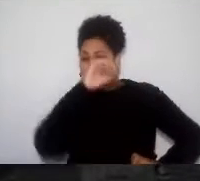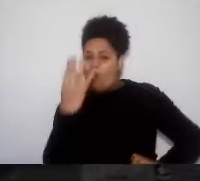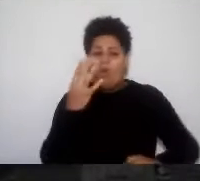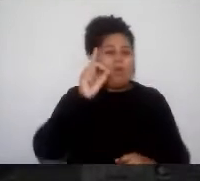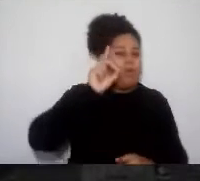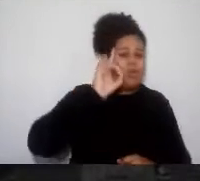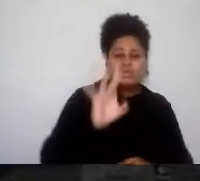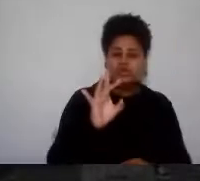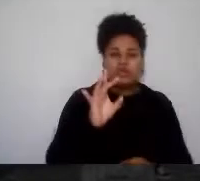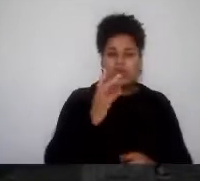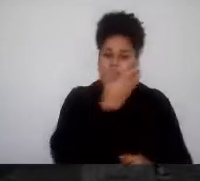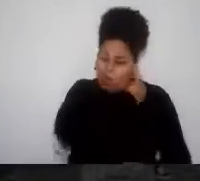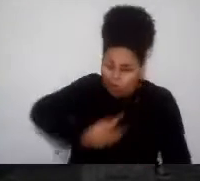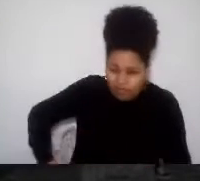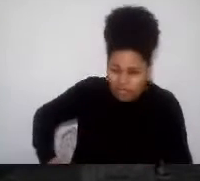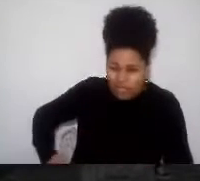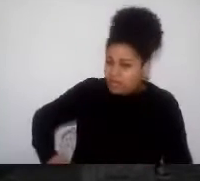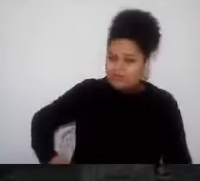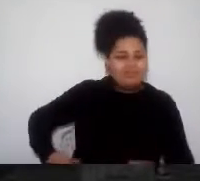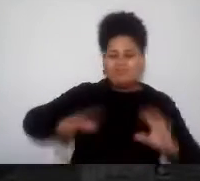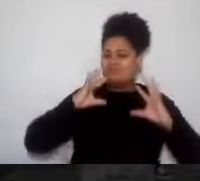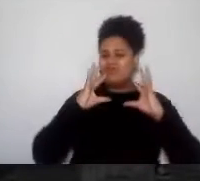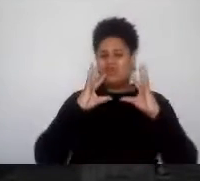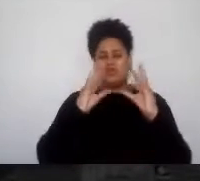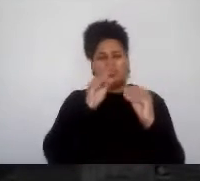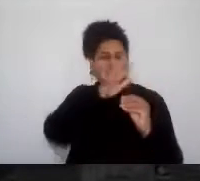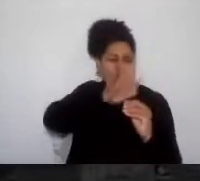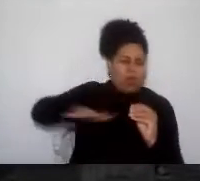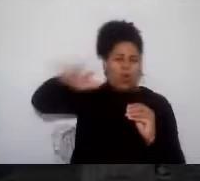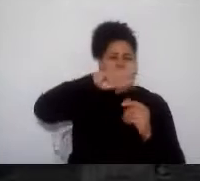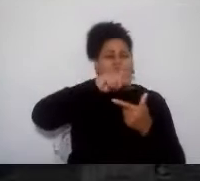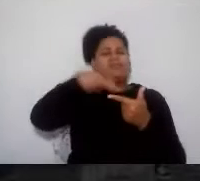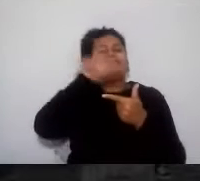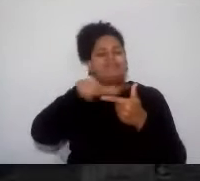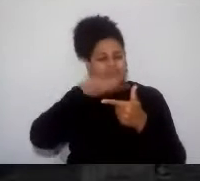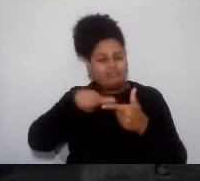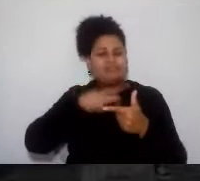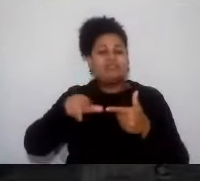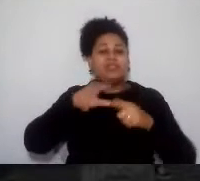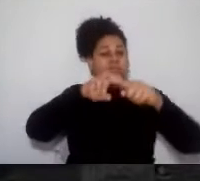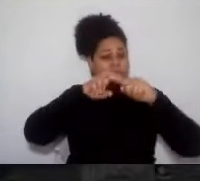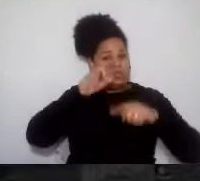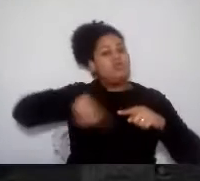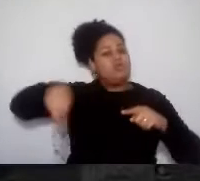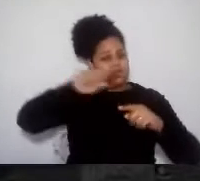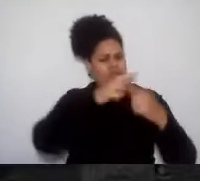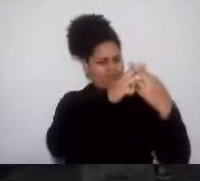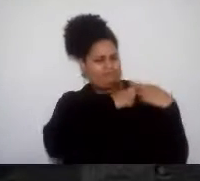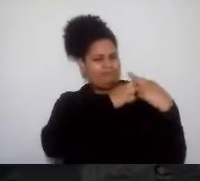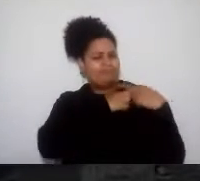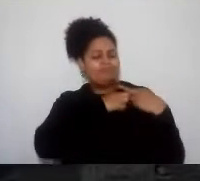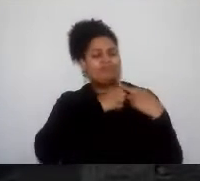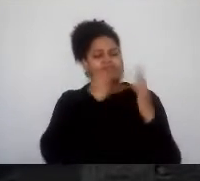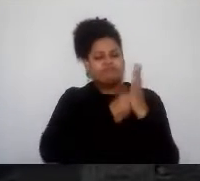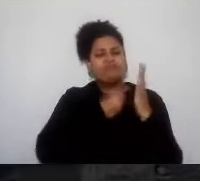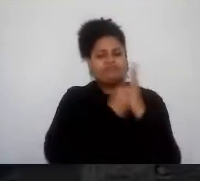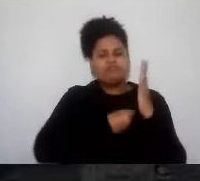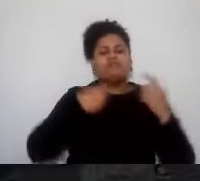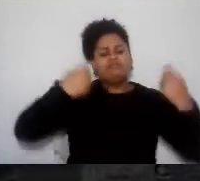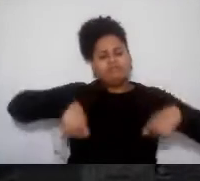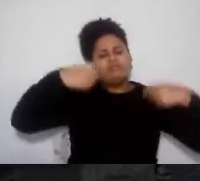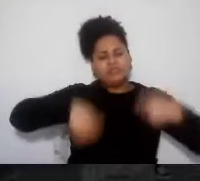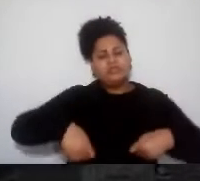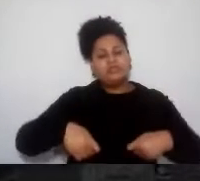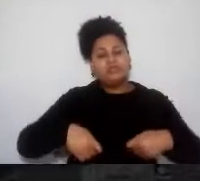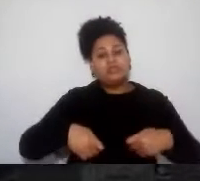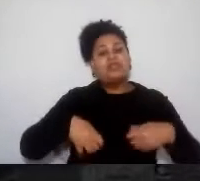Então, faz com que a gente tenha essa responsabilidade de enfrentar. E quem está fazendo isso